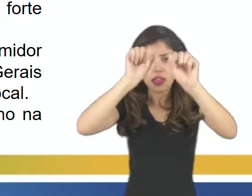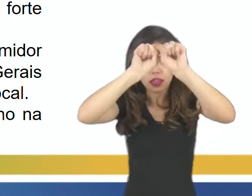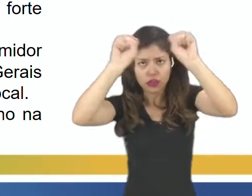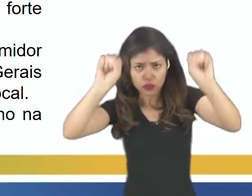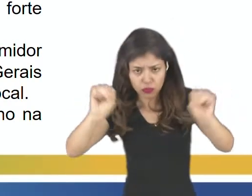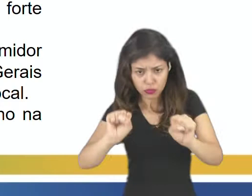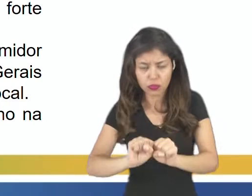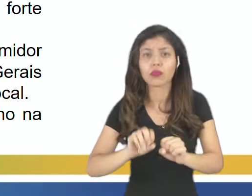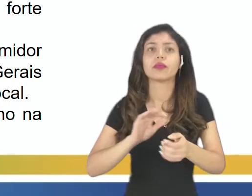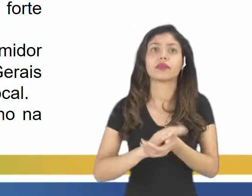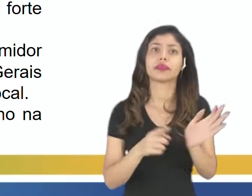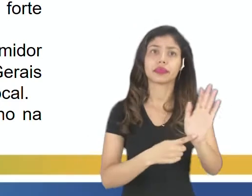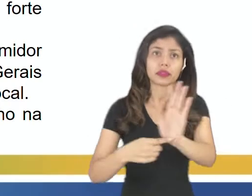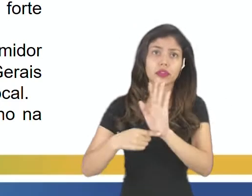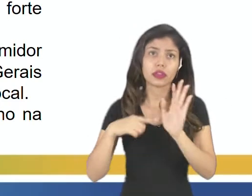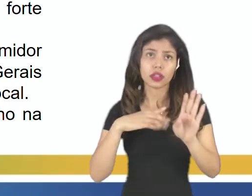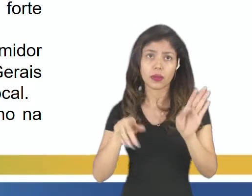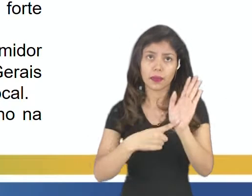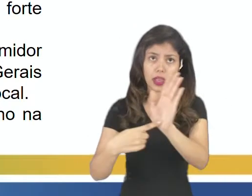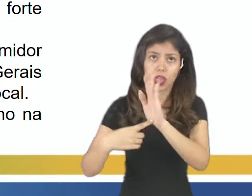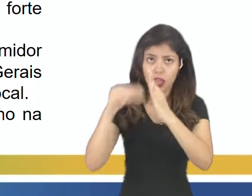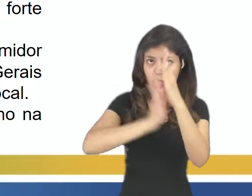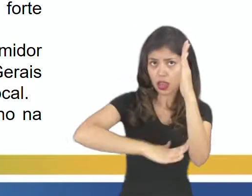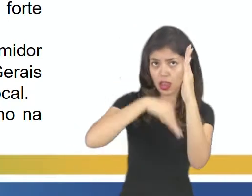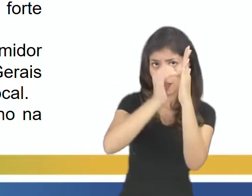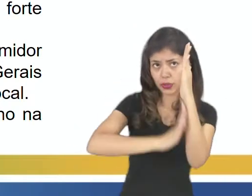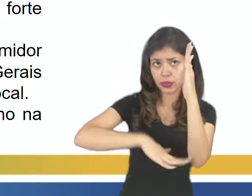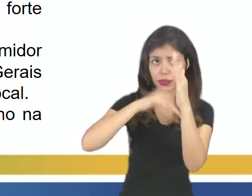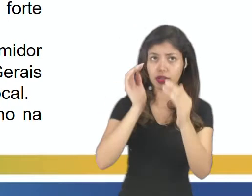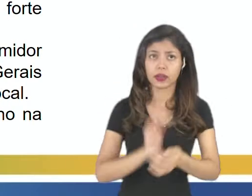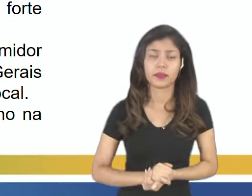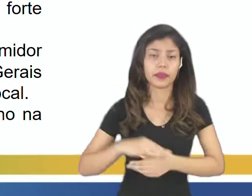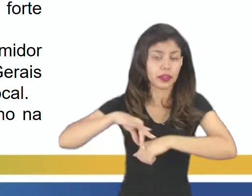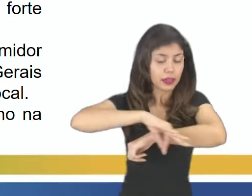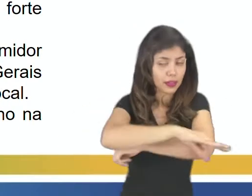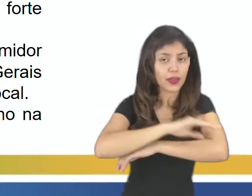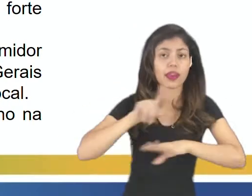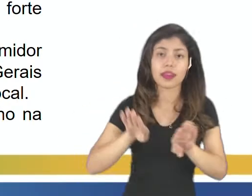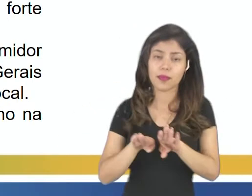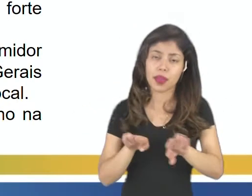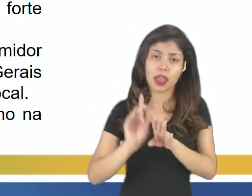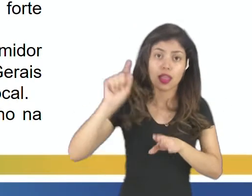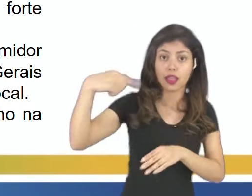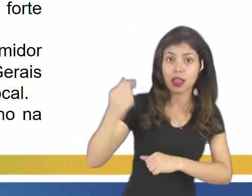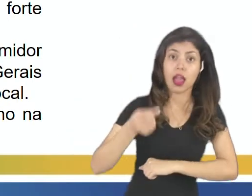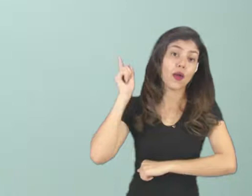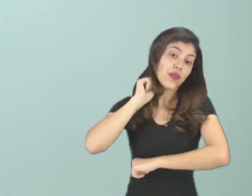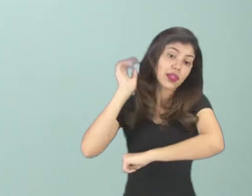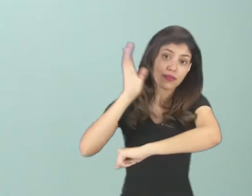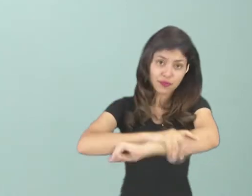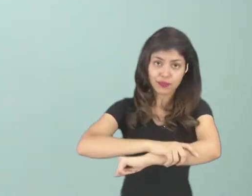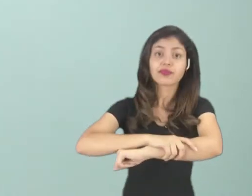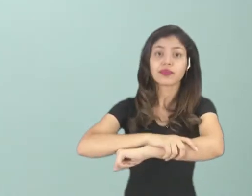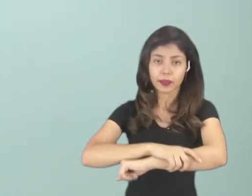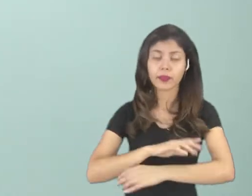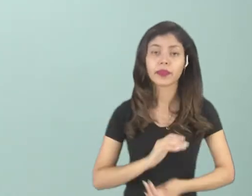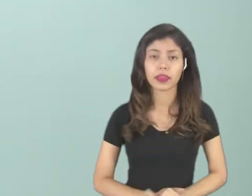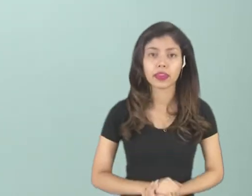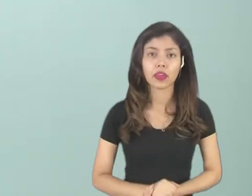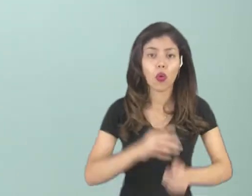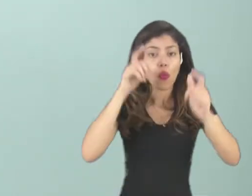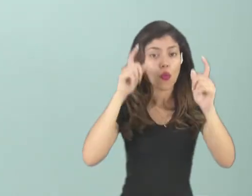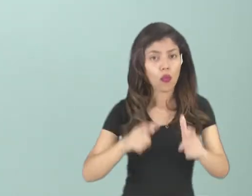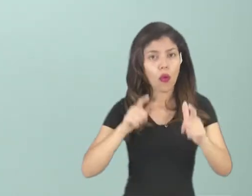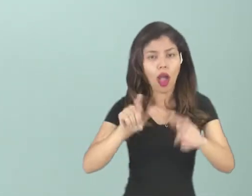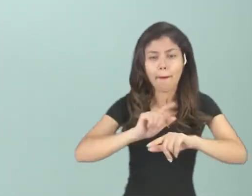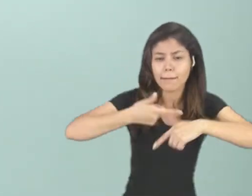arquitetura e o mestre Ataíde na pintura. Então lá em Minas Gerais, né, que foi o